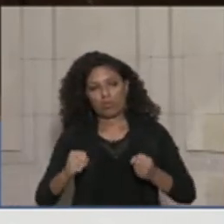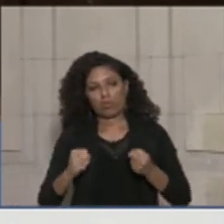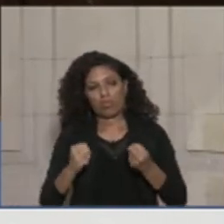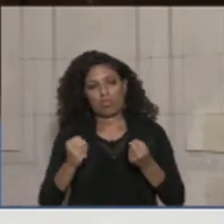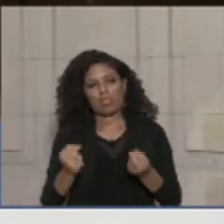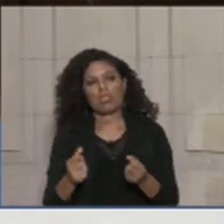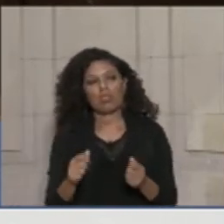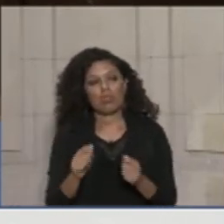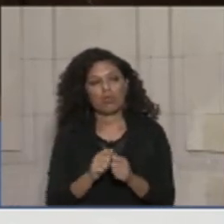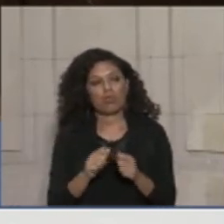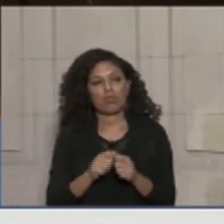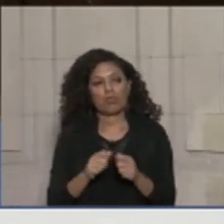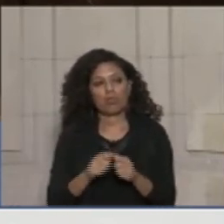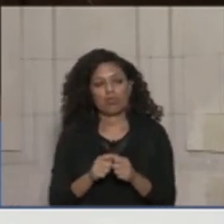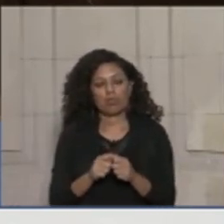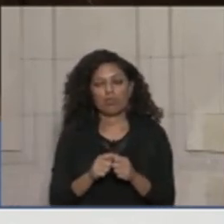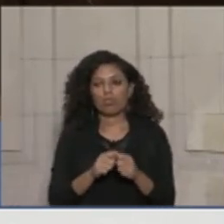uma